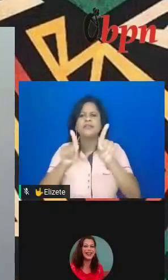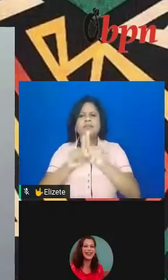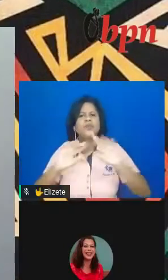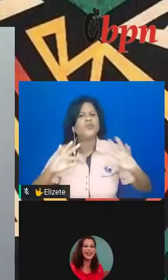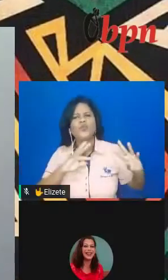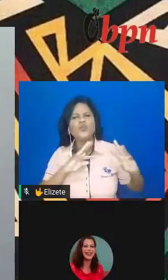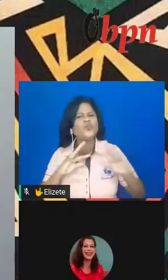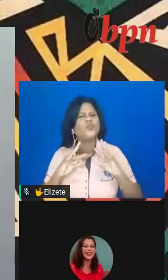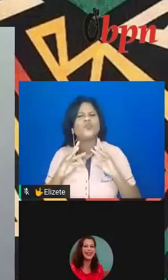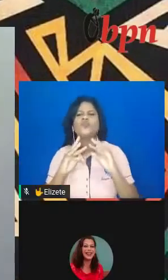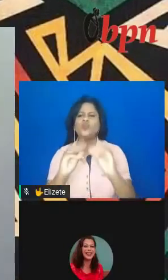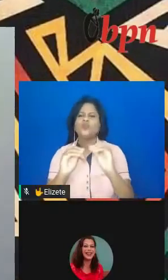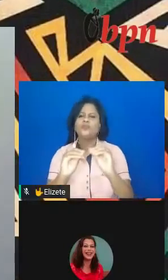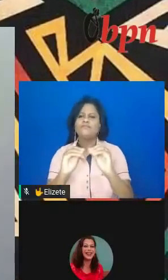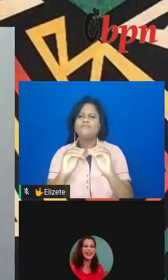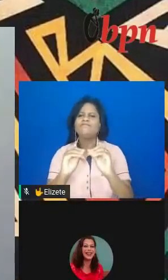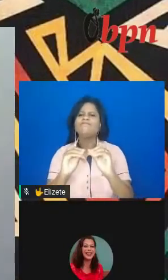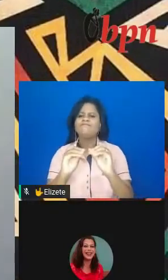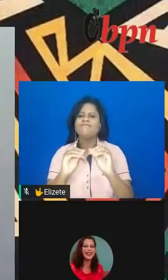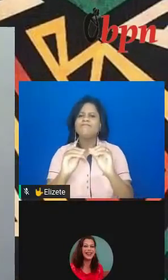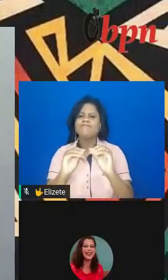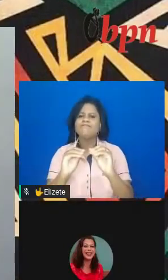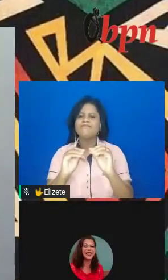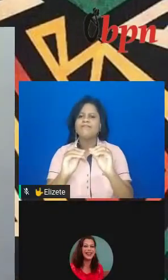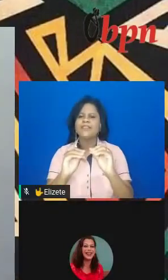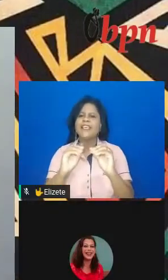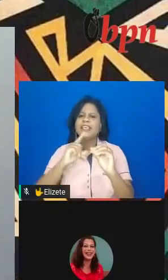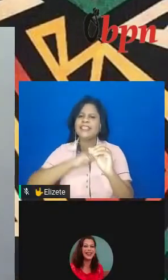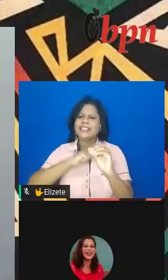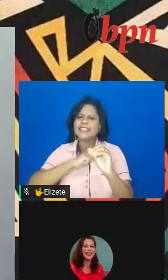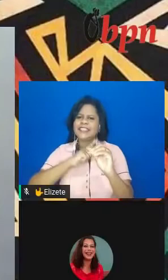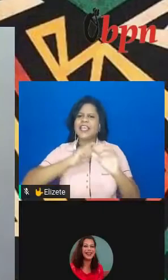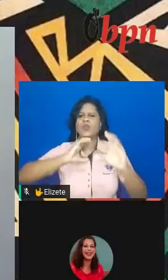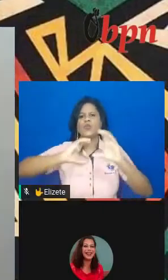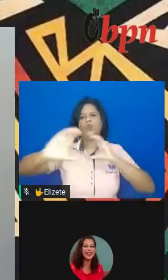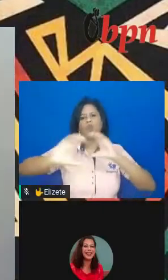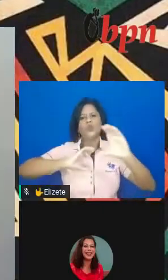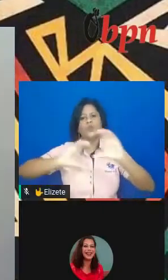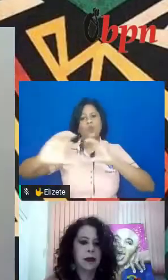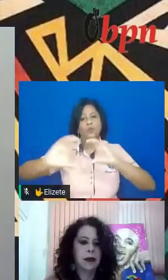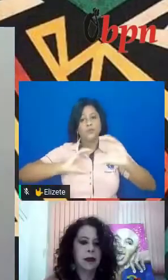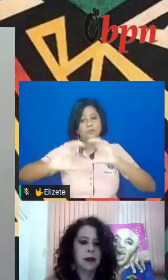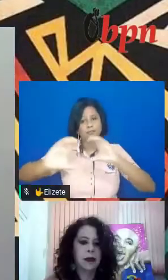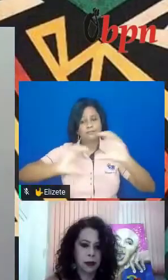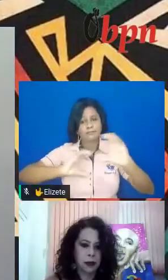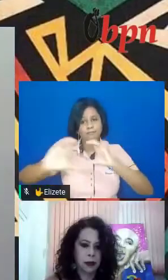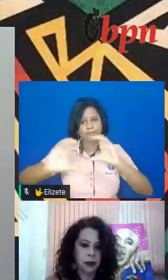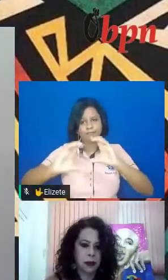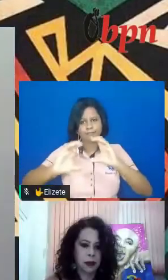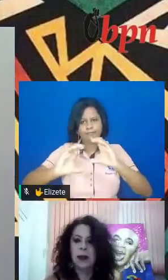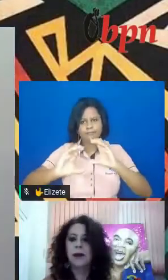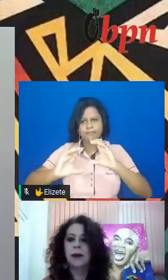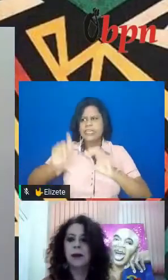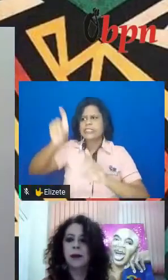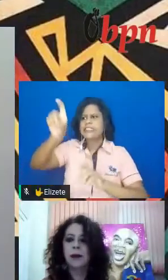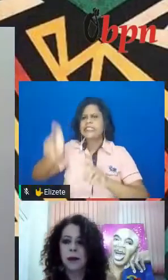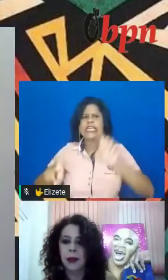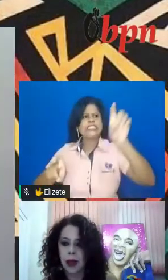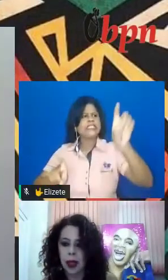tudo tem um dado de comunicação, né? Os seres se comunicam entre